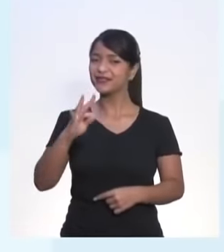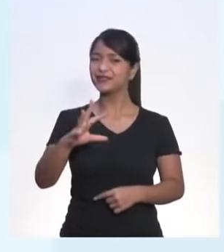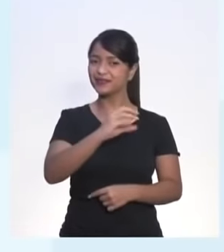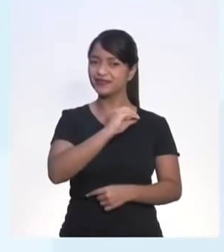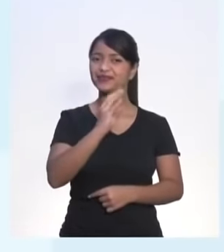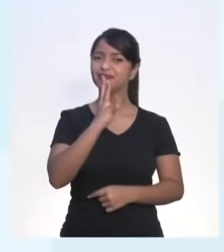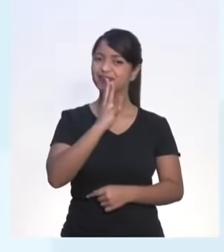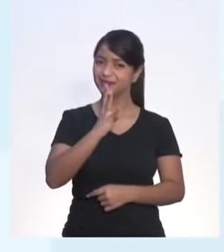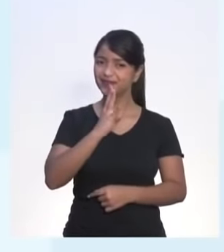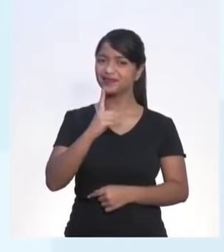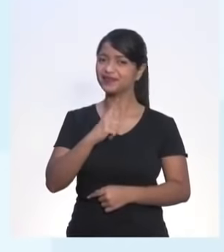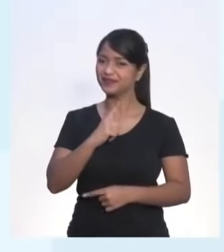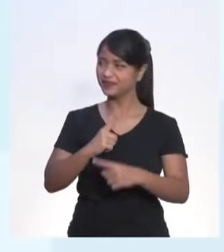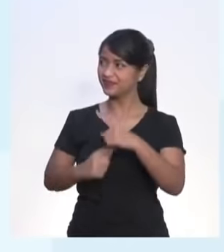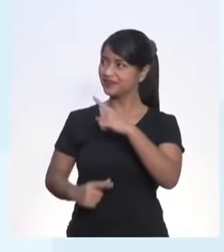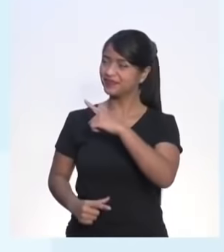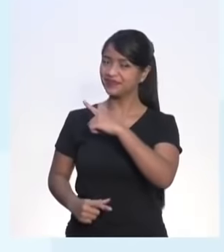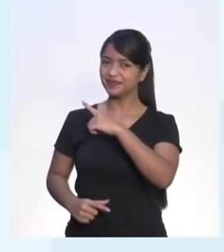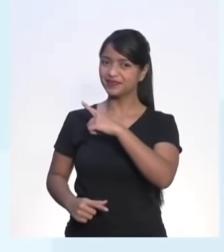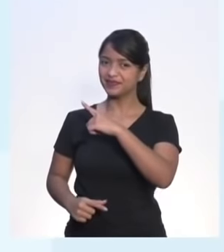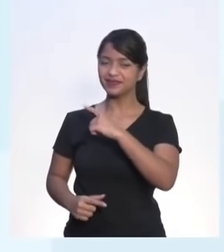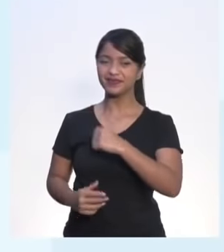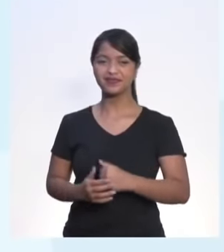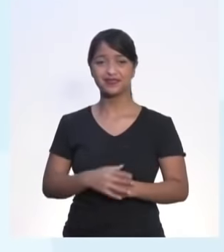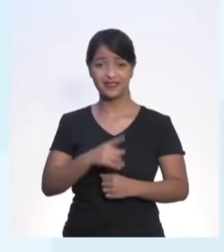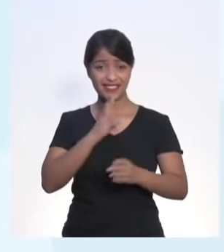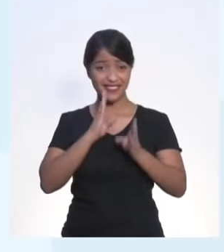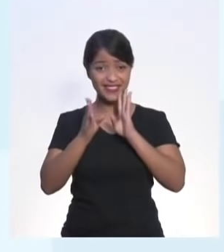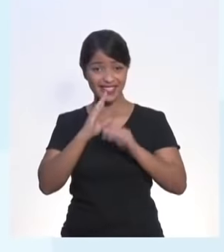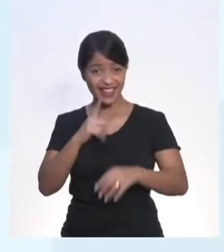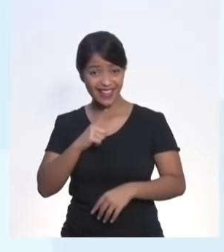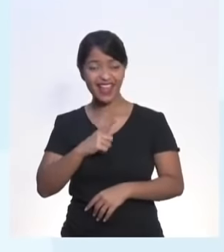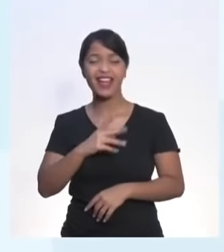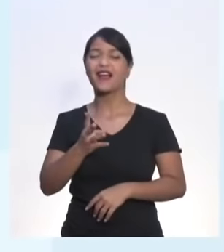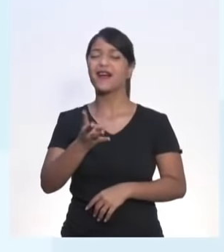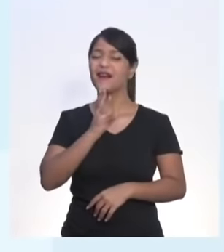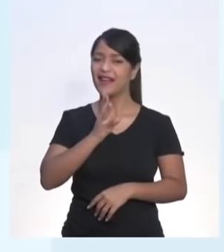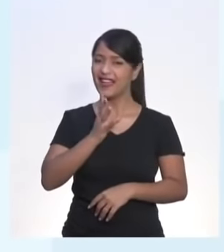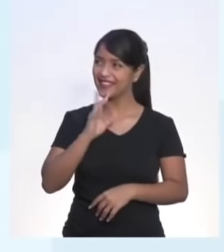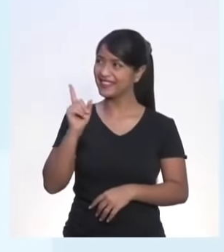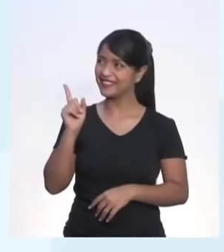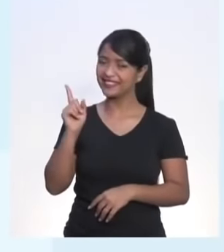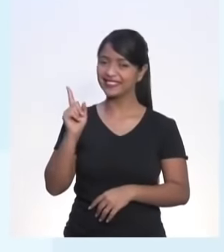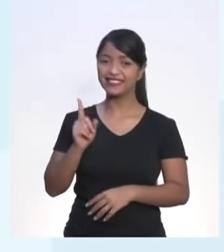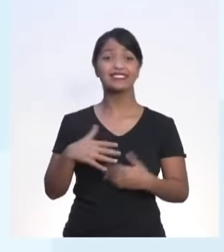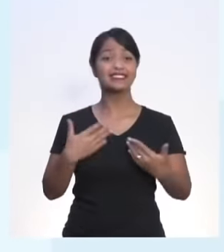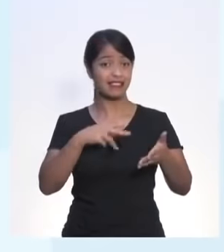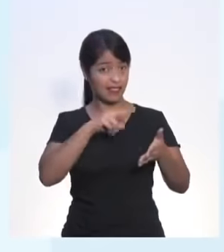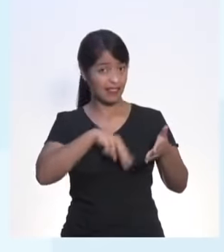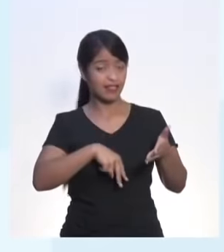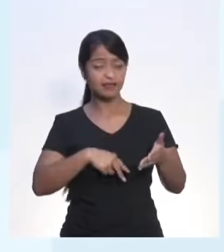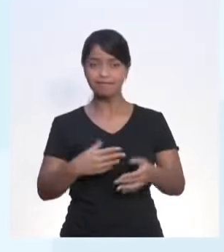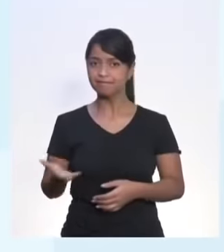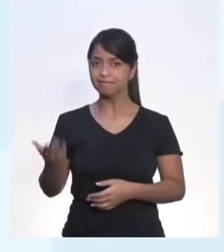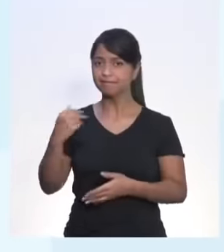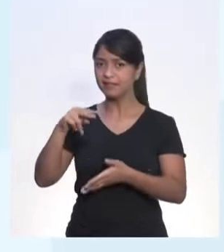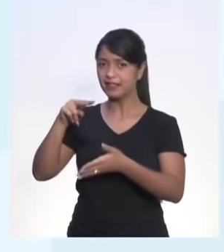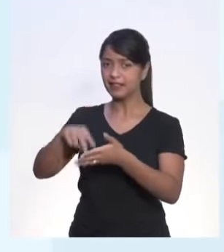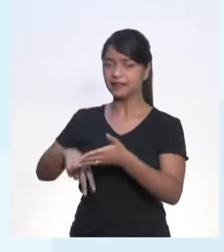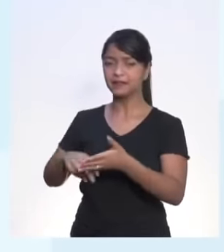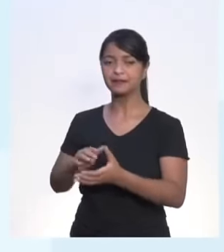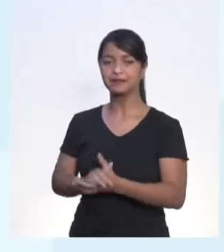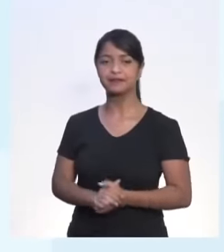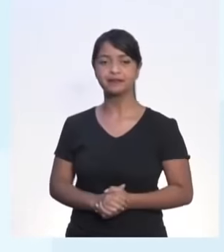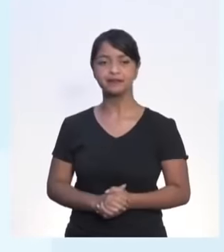hein? Quem da internet. Quem tem Facebook conhece. E aí, Mônica, vamos ler? Bora! Então, leitura do texto é